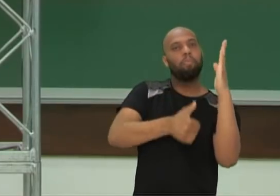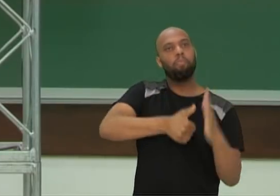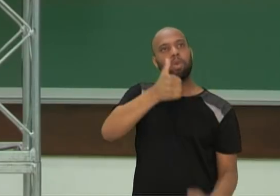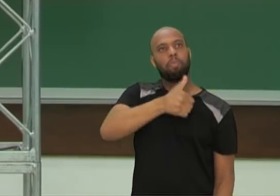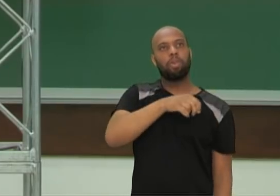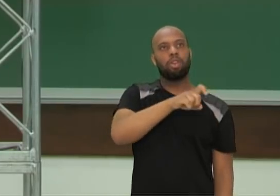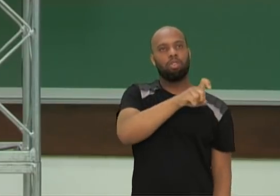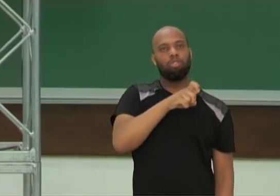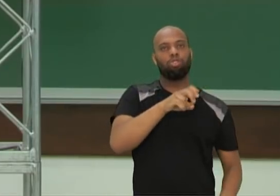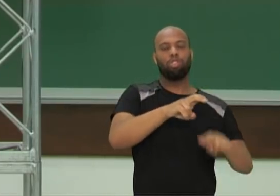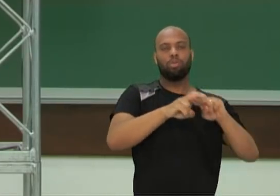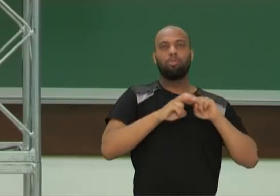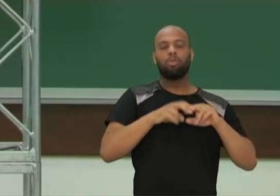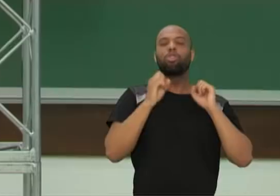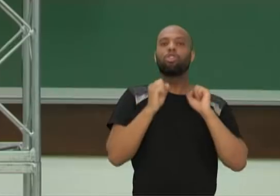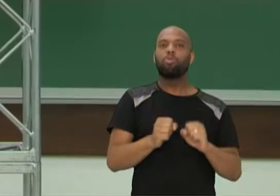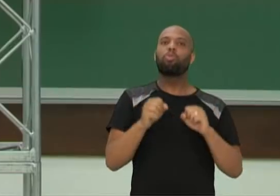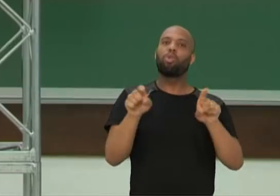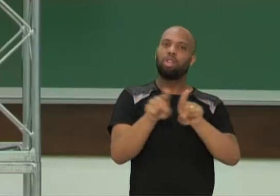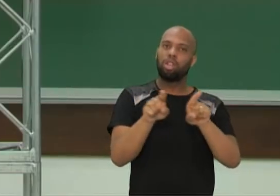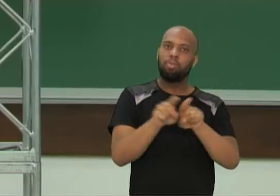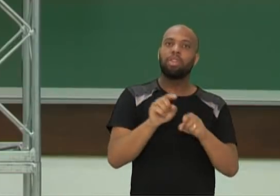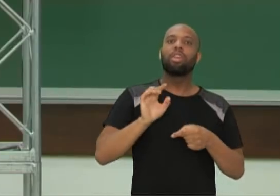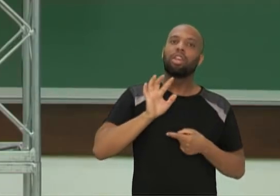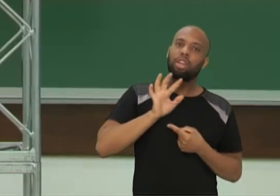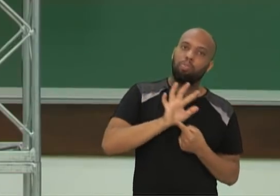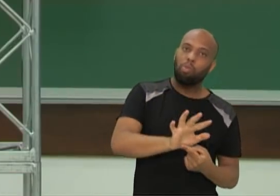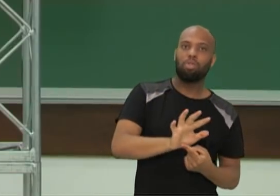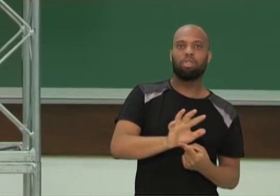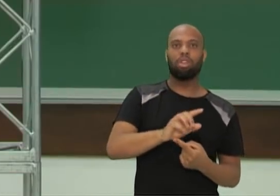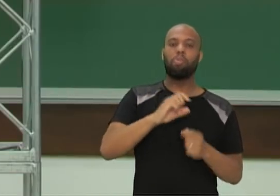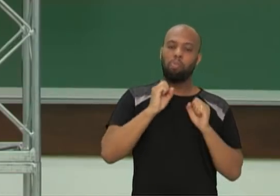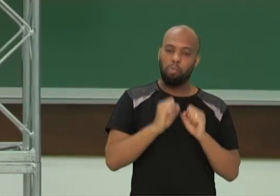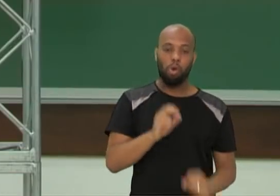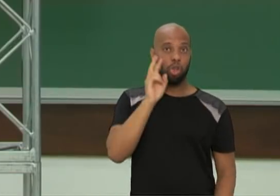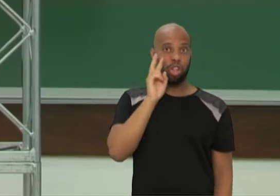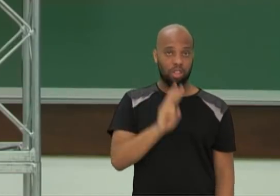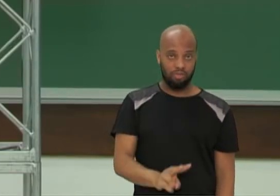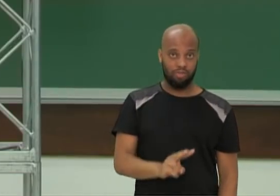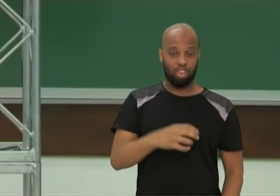você pode se guiar tanto pela diretriz quanto pela reta